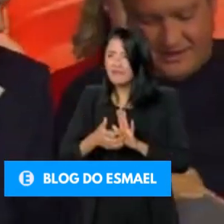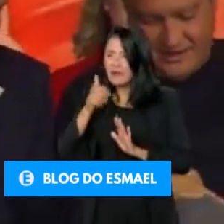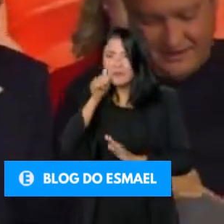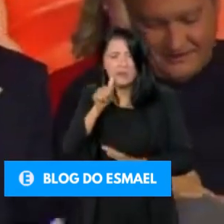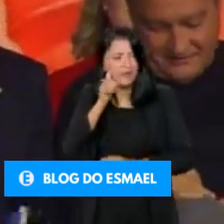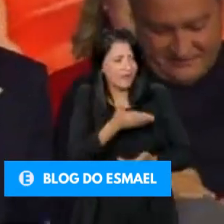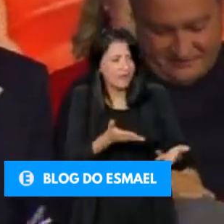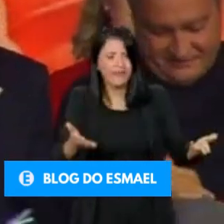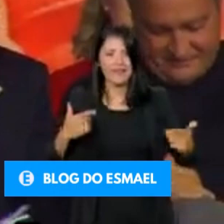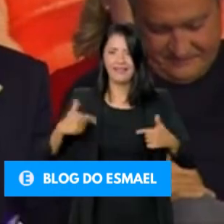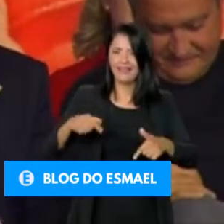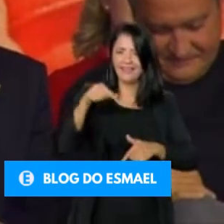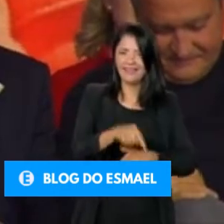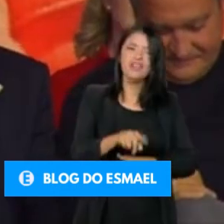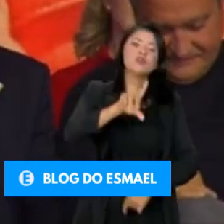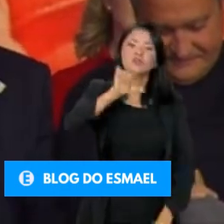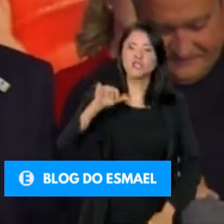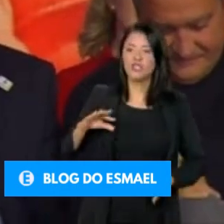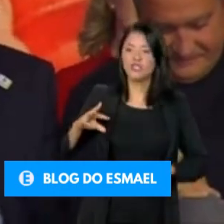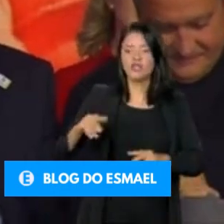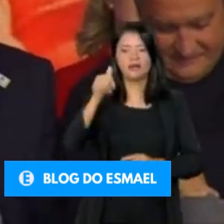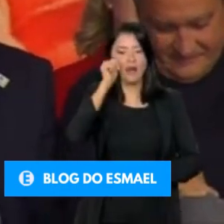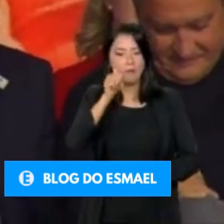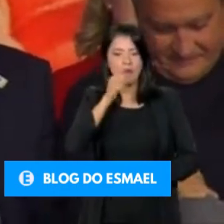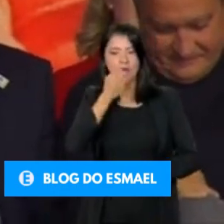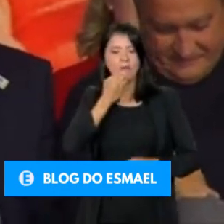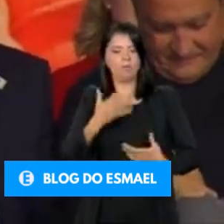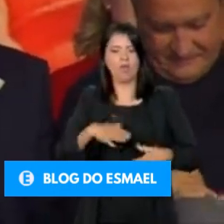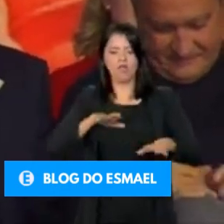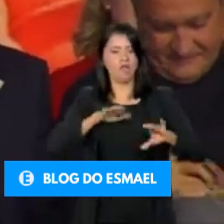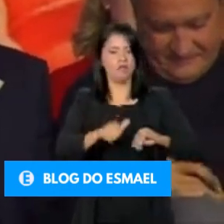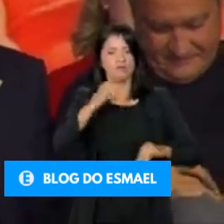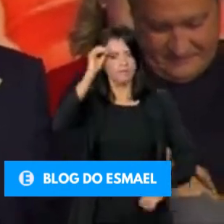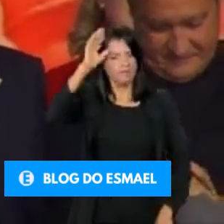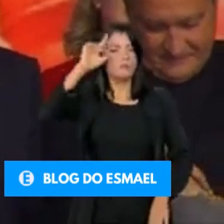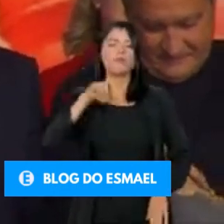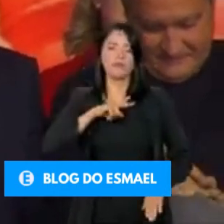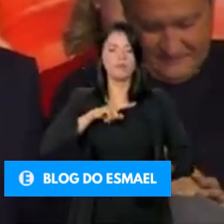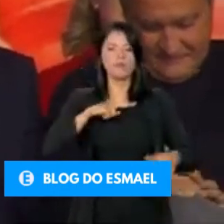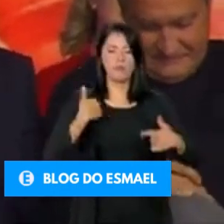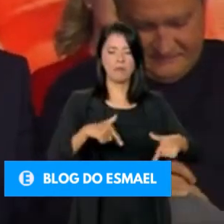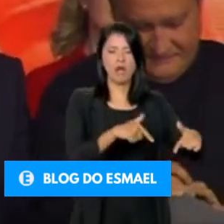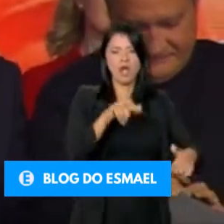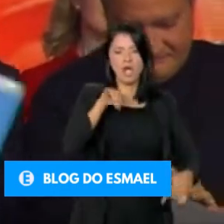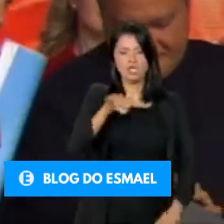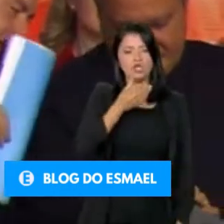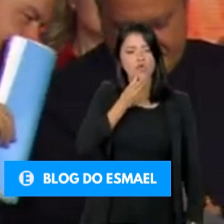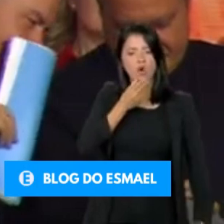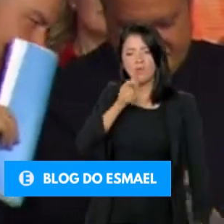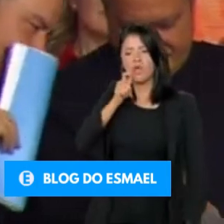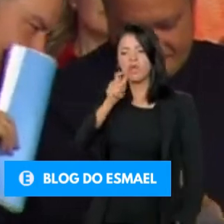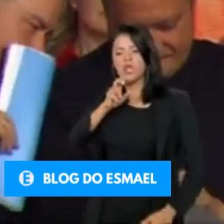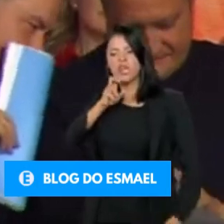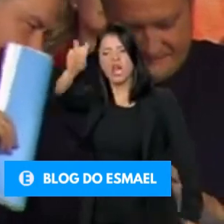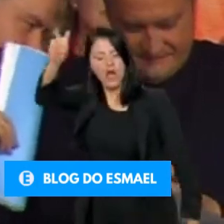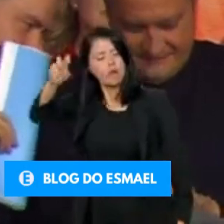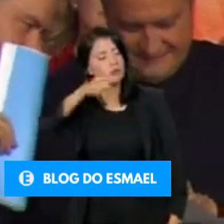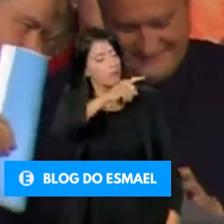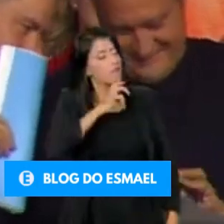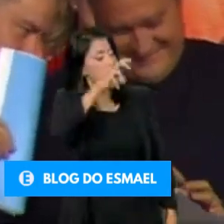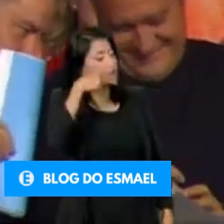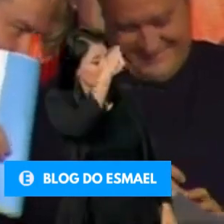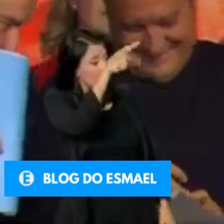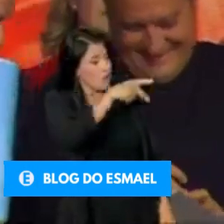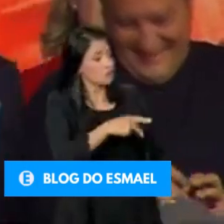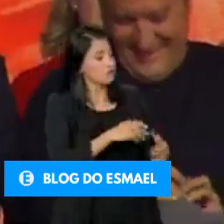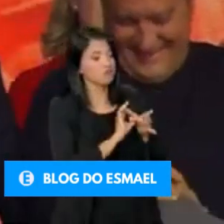aqui. O dia que toda mulher estiver bem formada e tiver um emprego, se o cara gritar com ela, ela fala, você vai gritar com